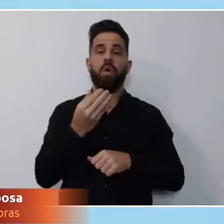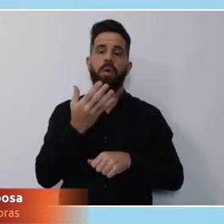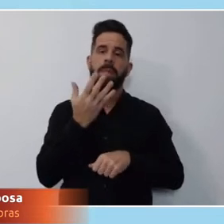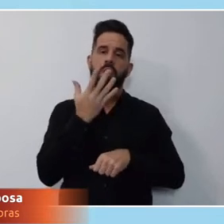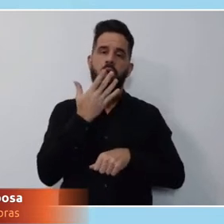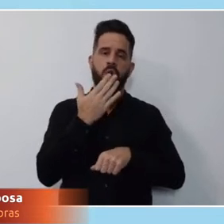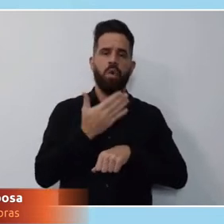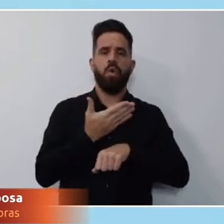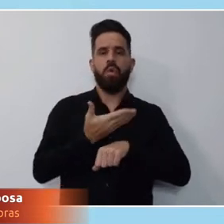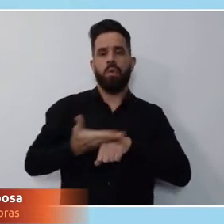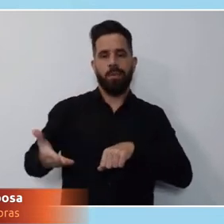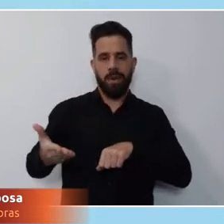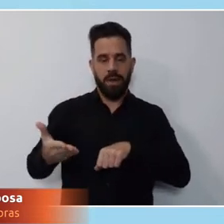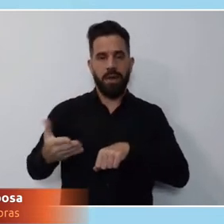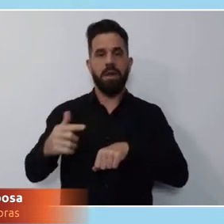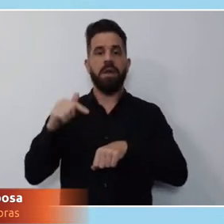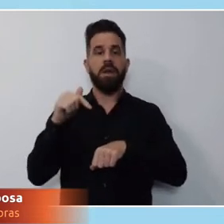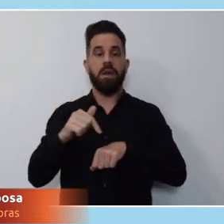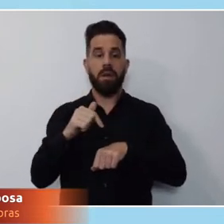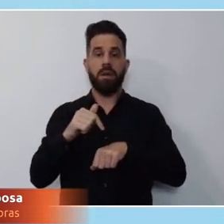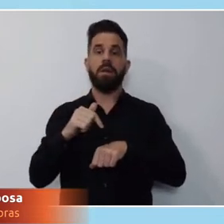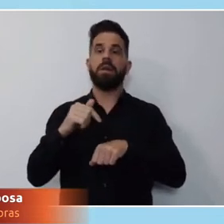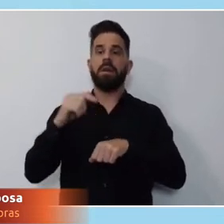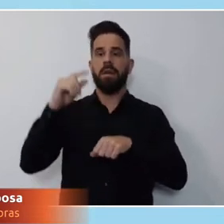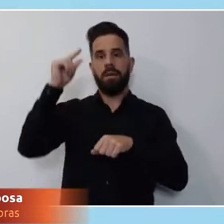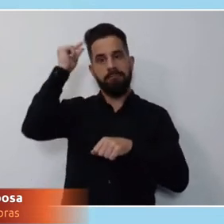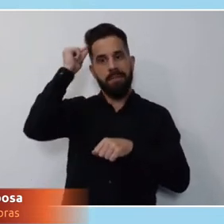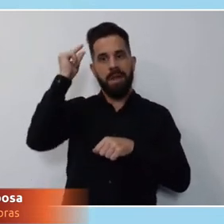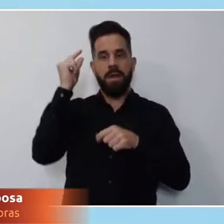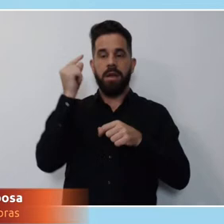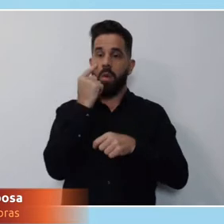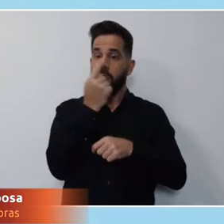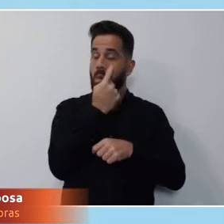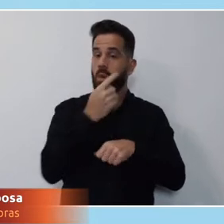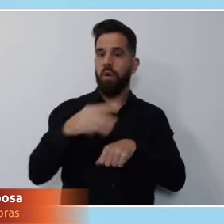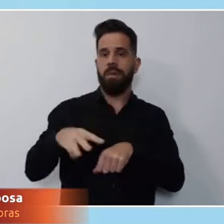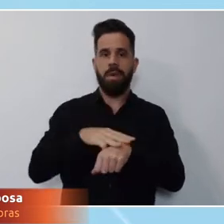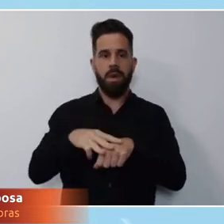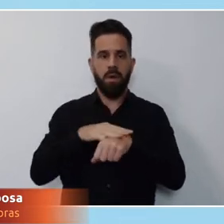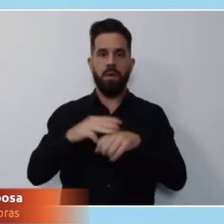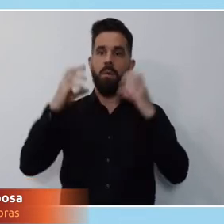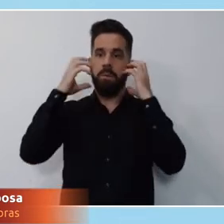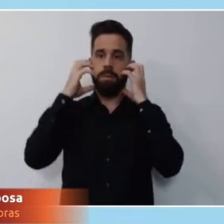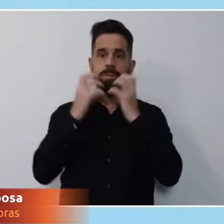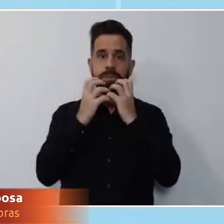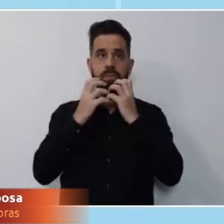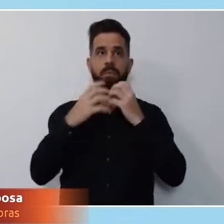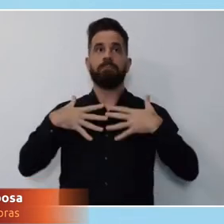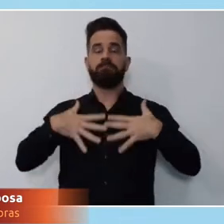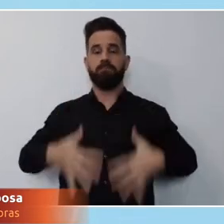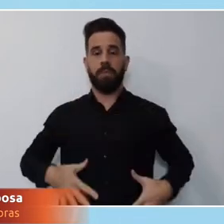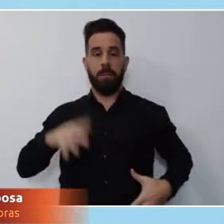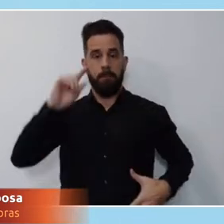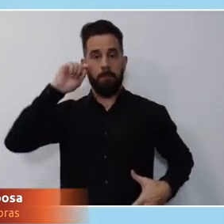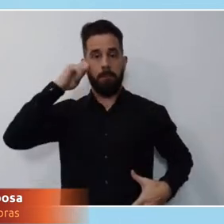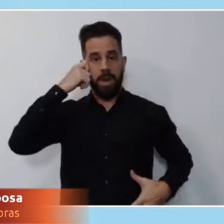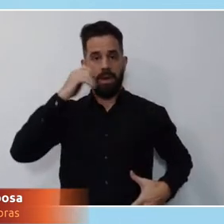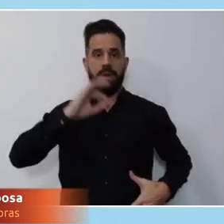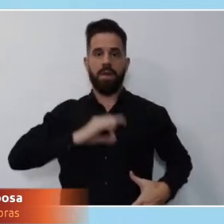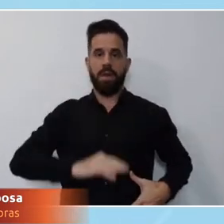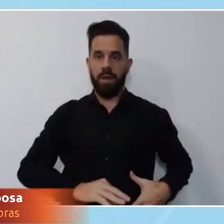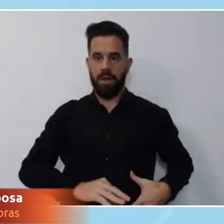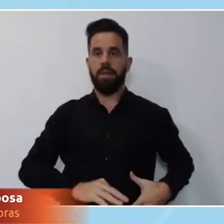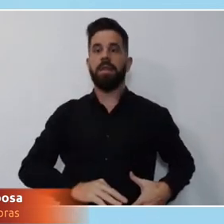olhos castanhos e está com uma barba cheia. Ele veste uma camisa social preta e está em frente a uma parede branca, onde faz